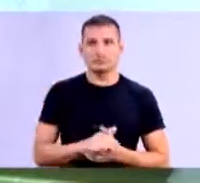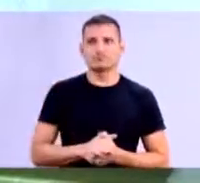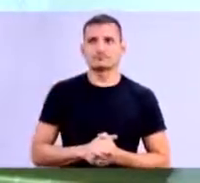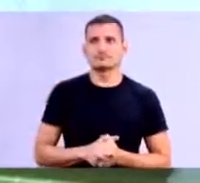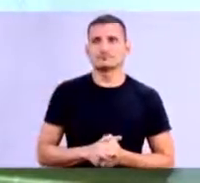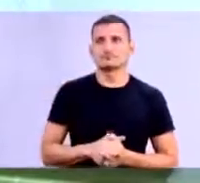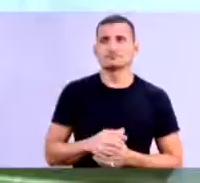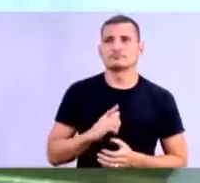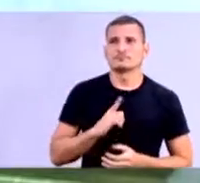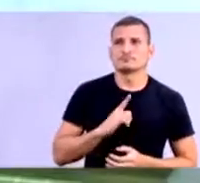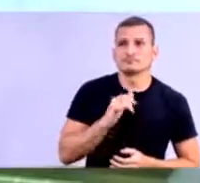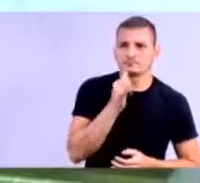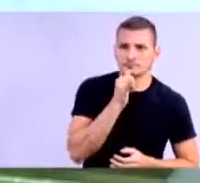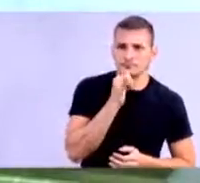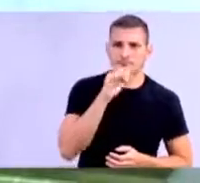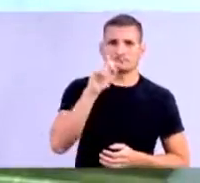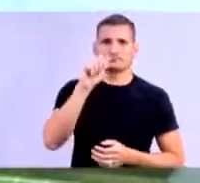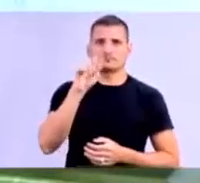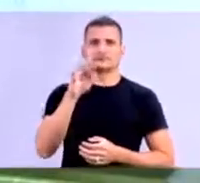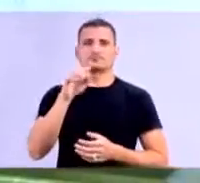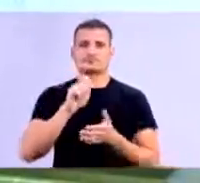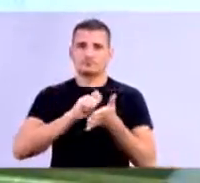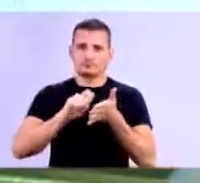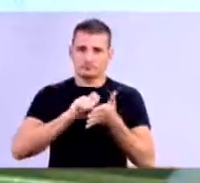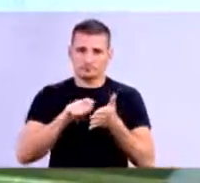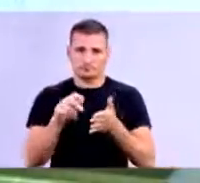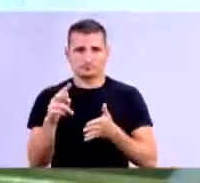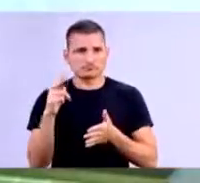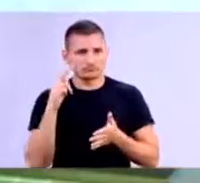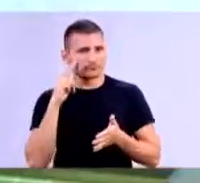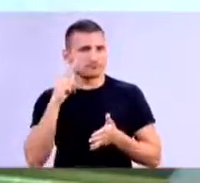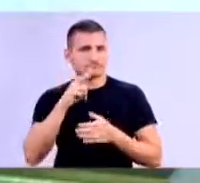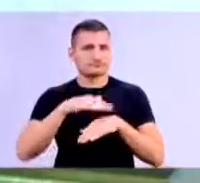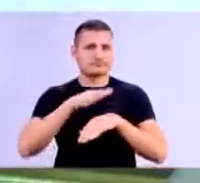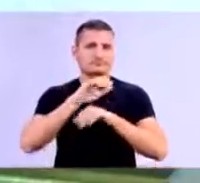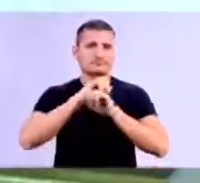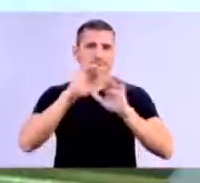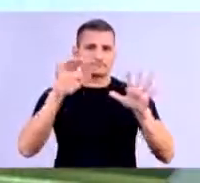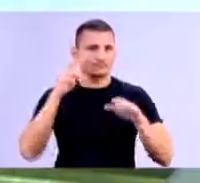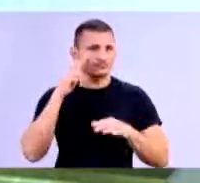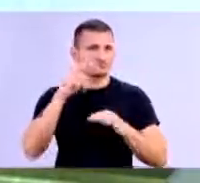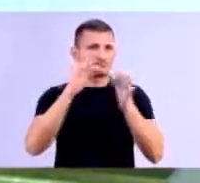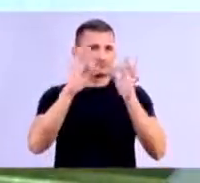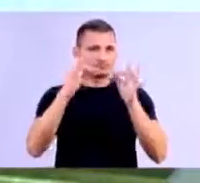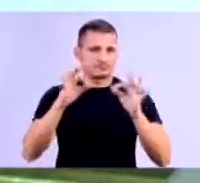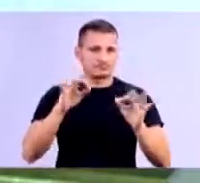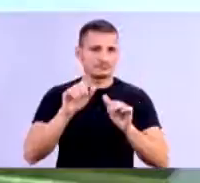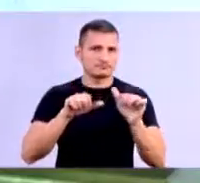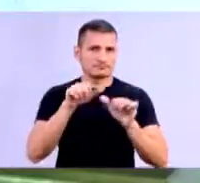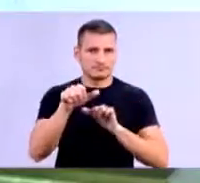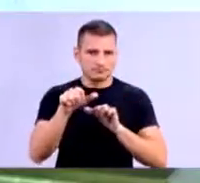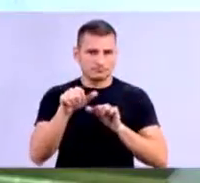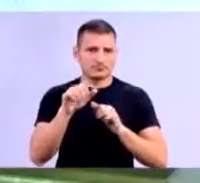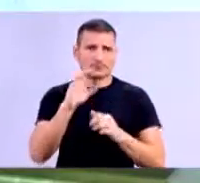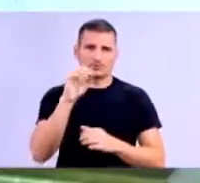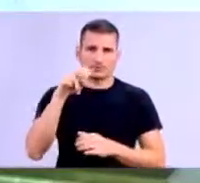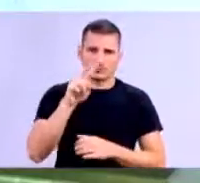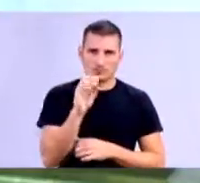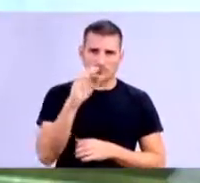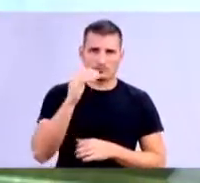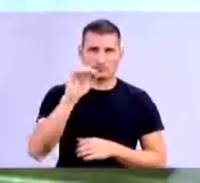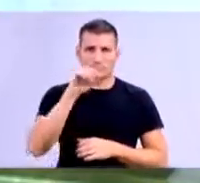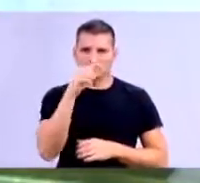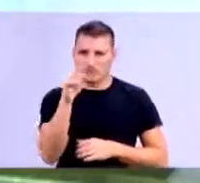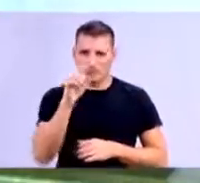um exemplo de uma ata para que fique mais claro. Veja como a estrutura já muda para uma convocação,